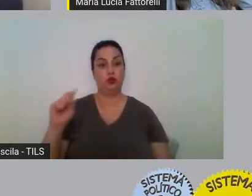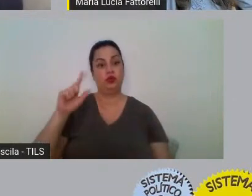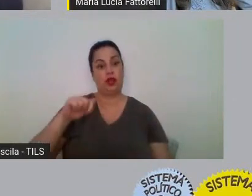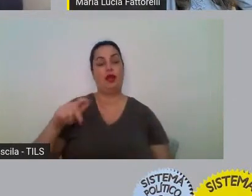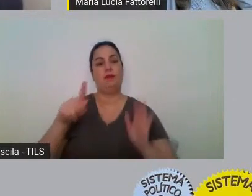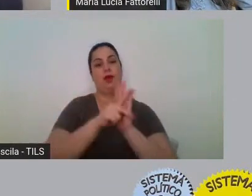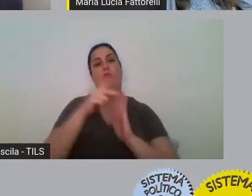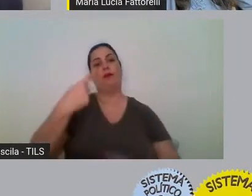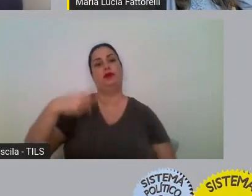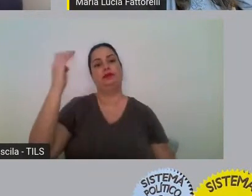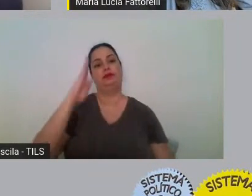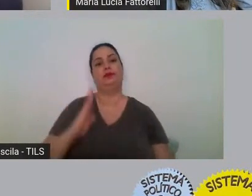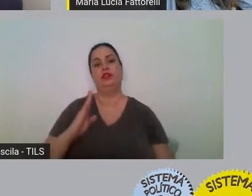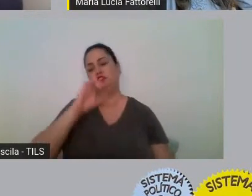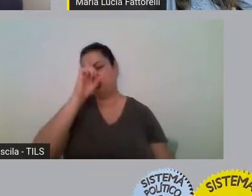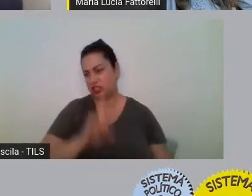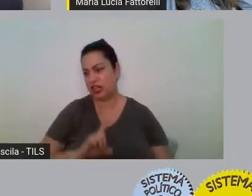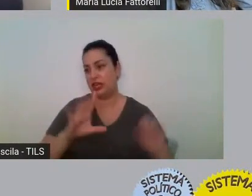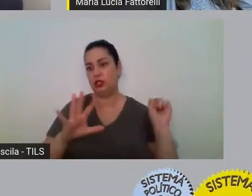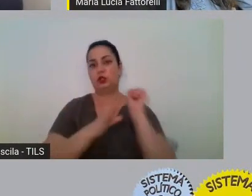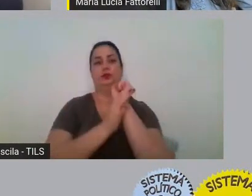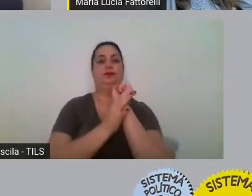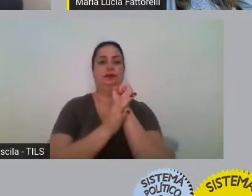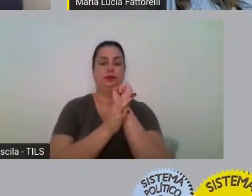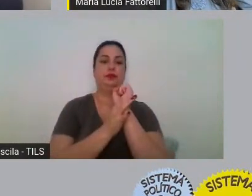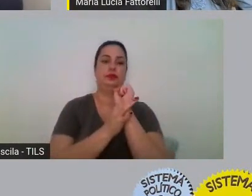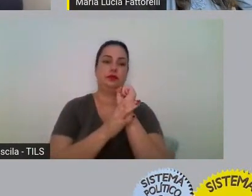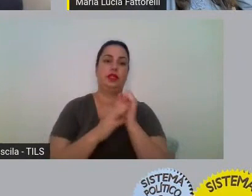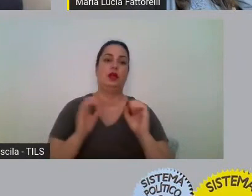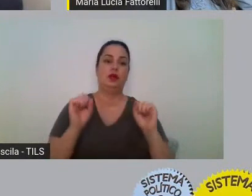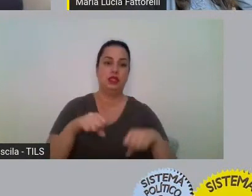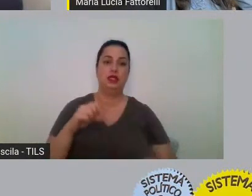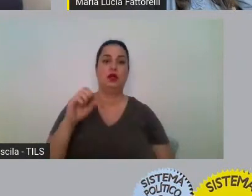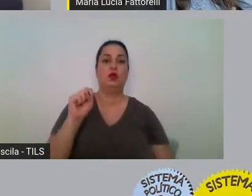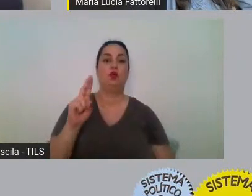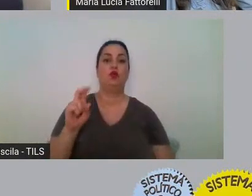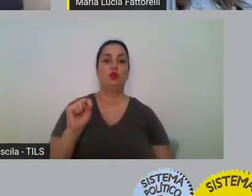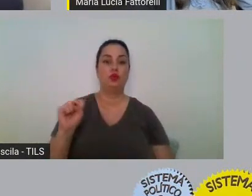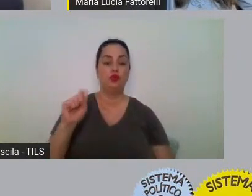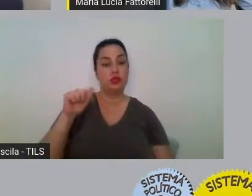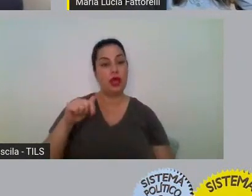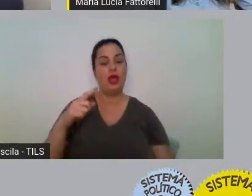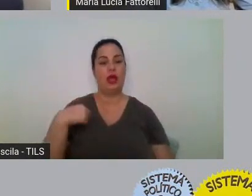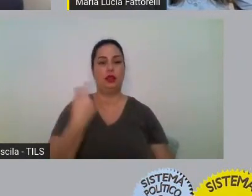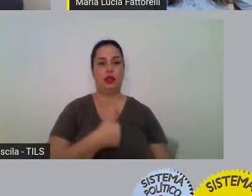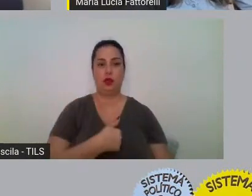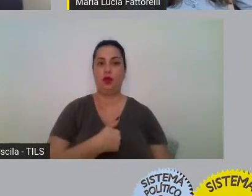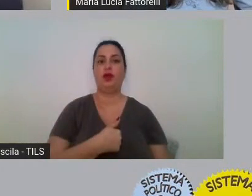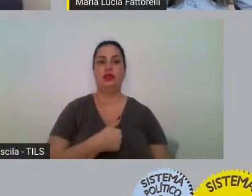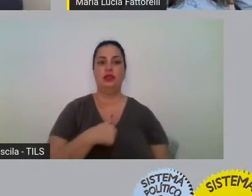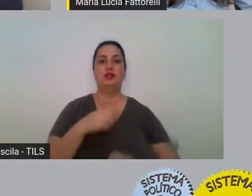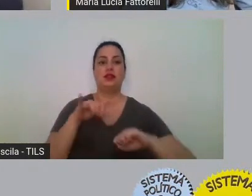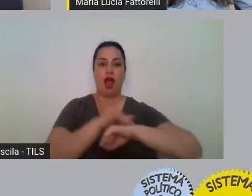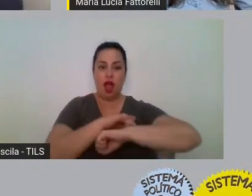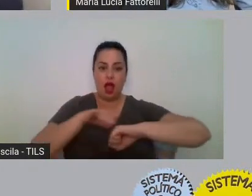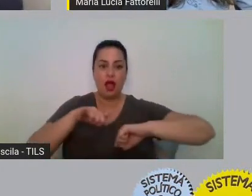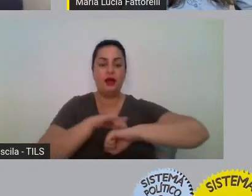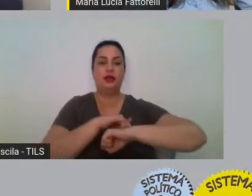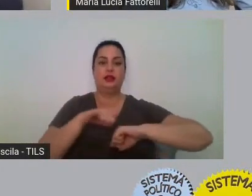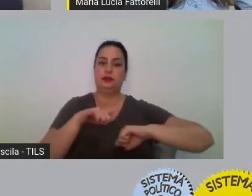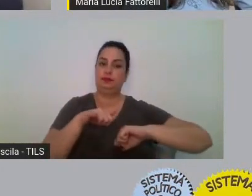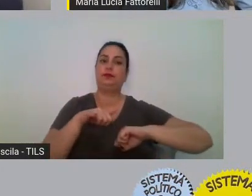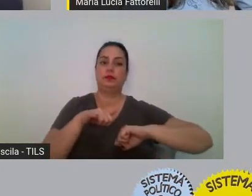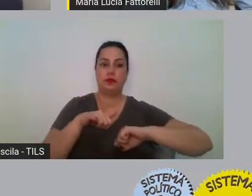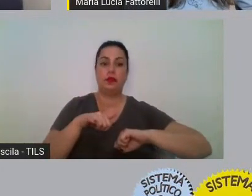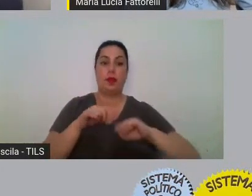Ou seja, o SUS é a nossa grande arma. E ele está ameaçado. Nós,